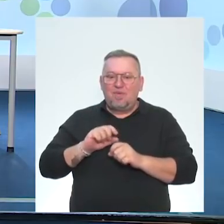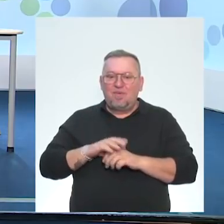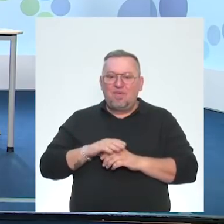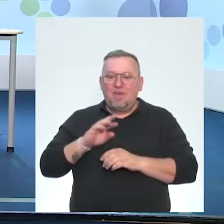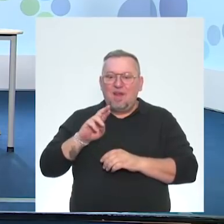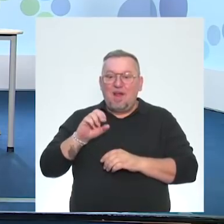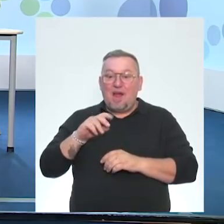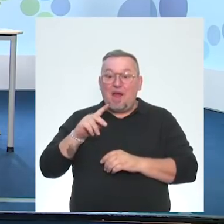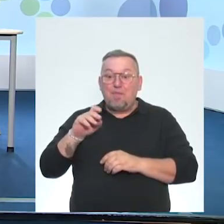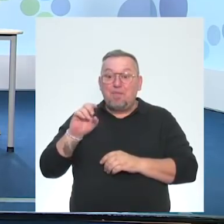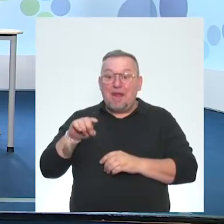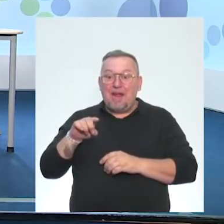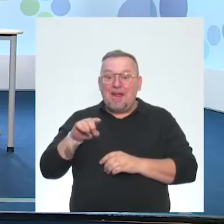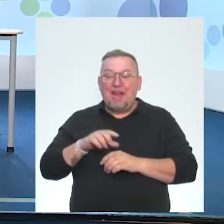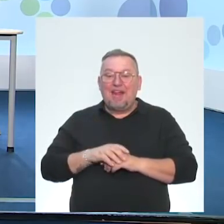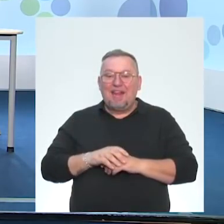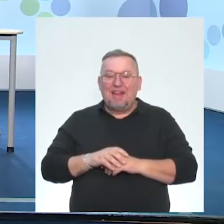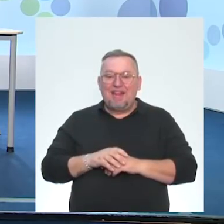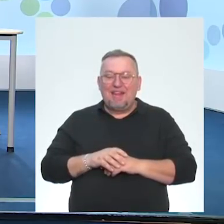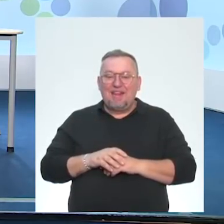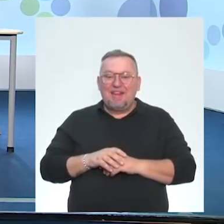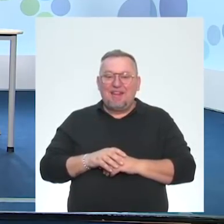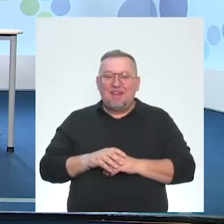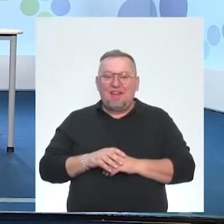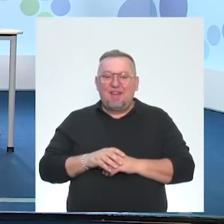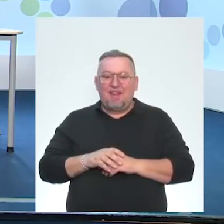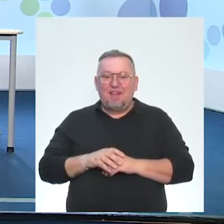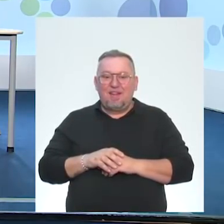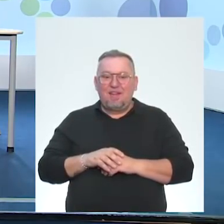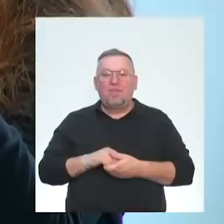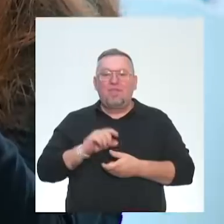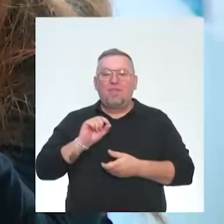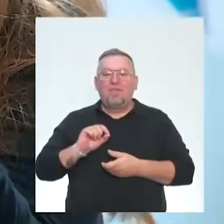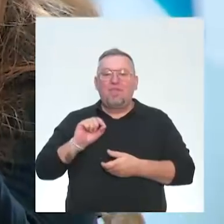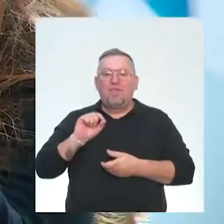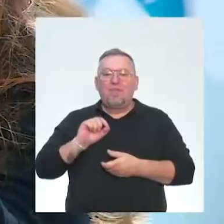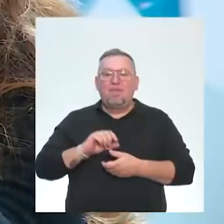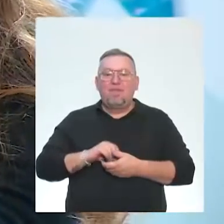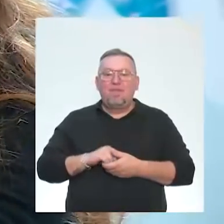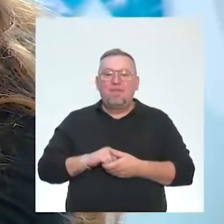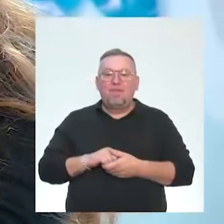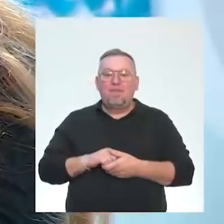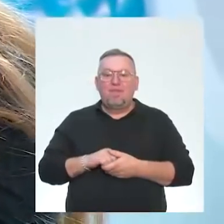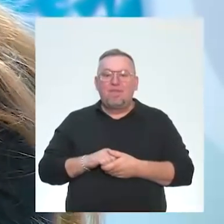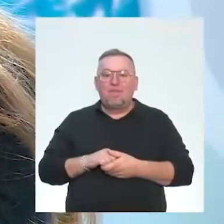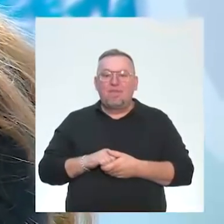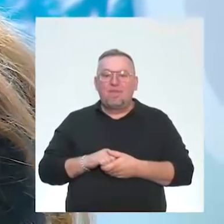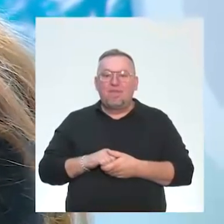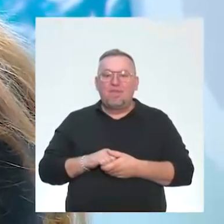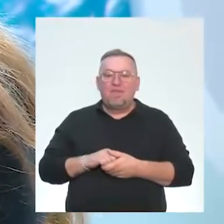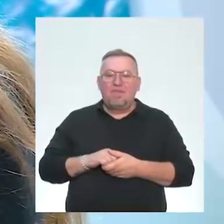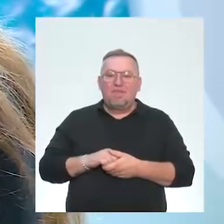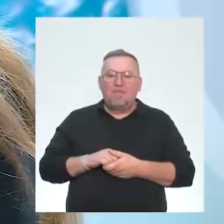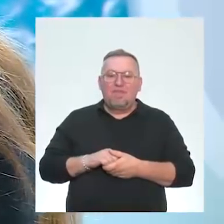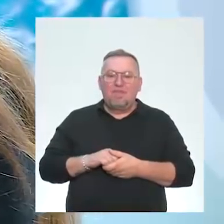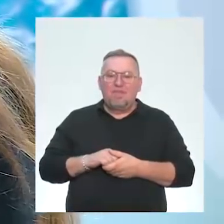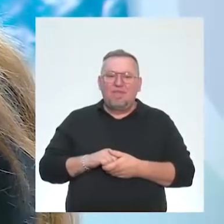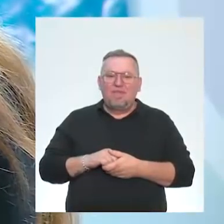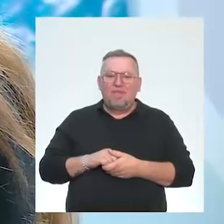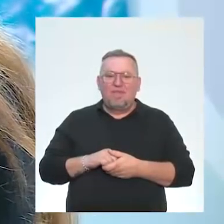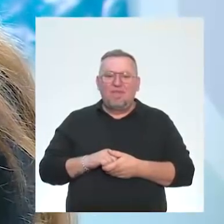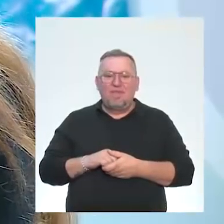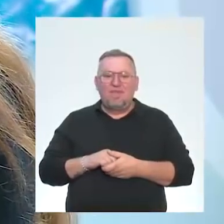e o meu vozinho, se ele tem 94 anos, vocês podem imaginar, né, que quando ele se